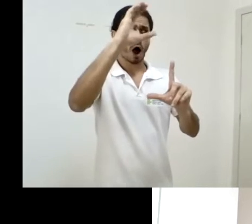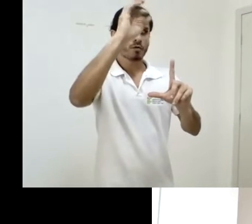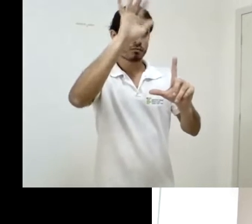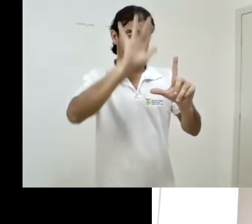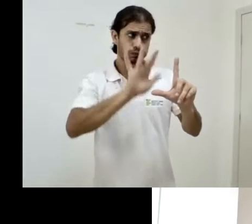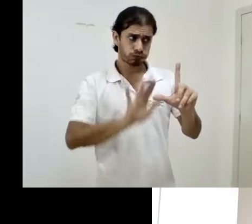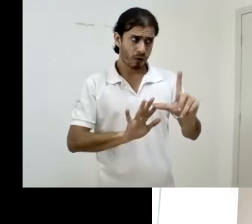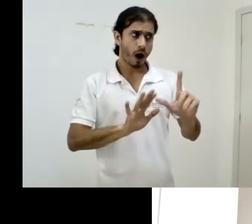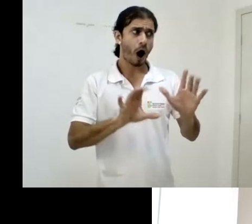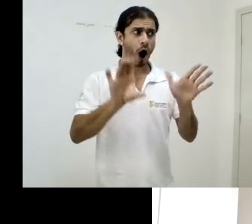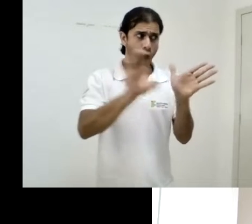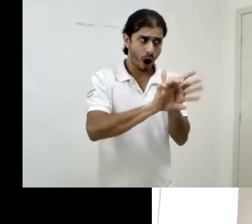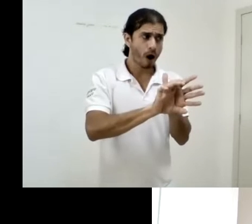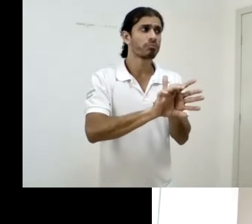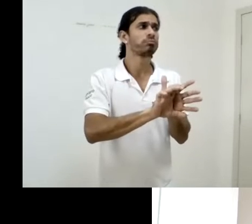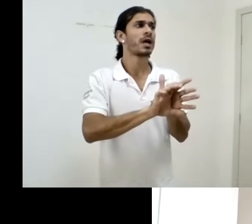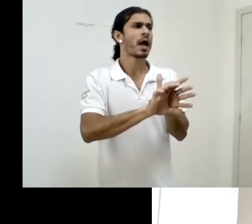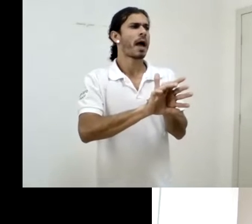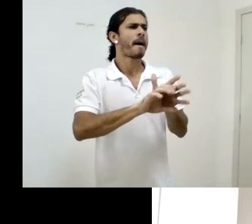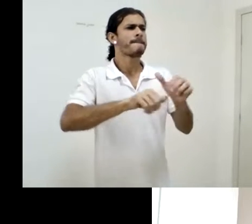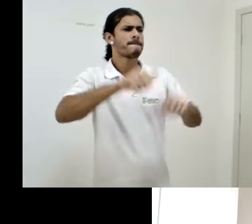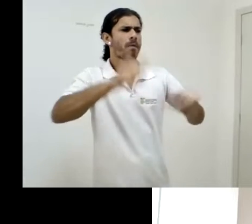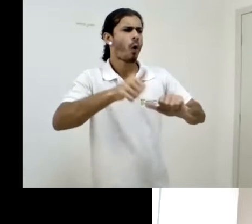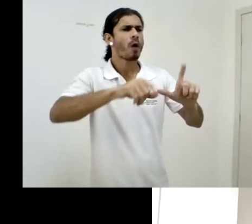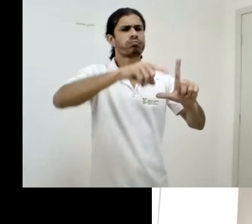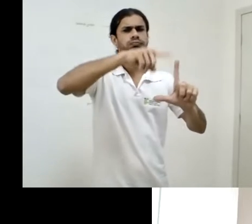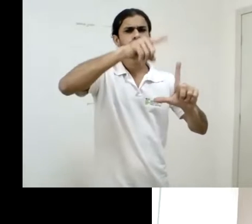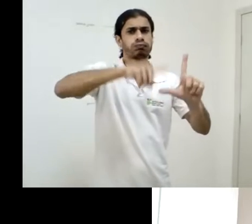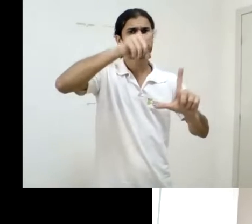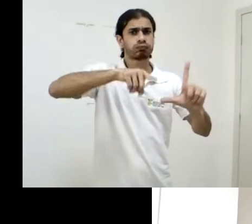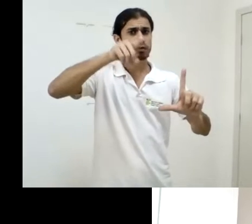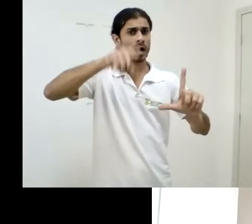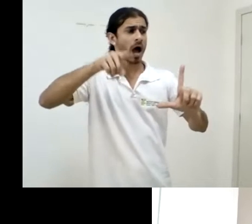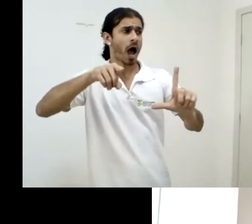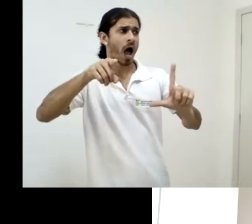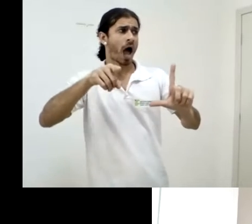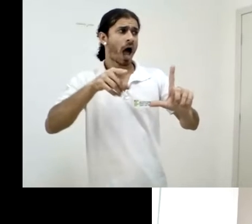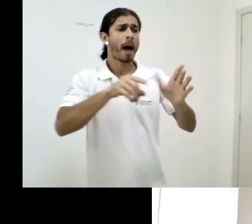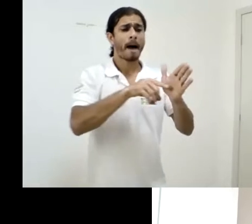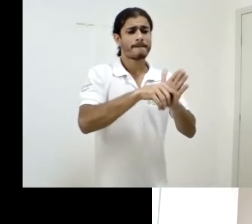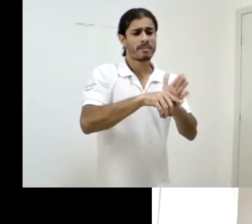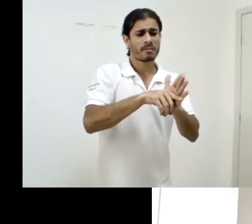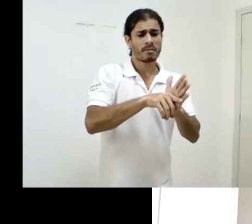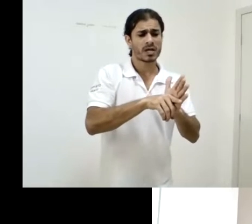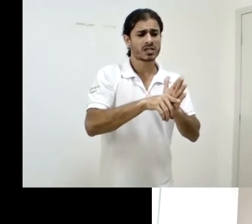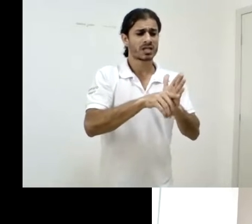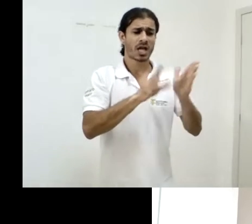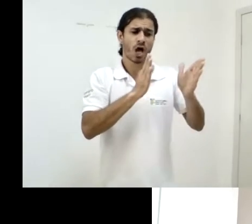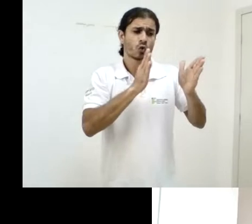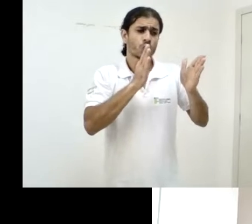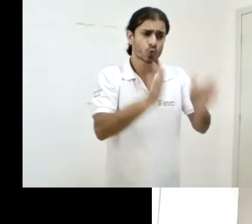percentual. Nesse caso, a pesquisa continua só qualitativa ou já pode ser classificada em quantiqualitativa?